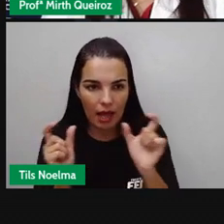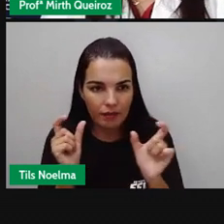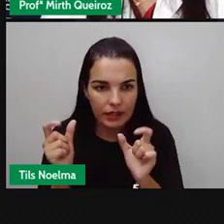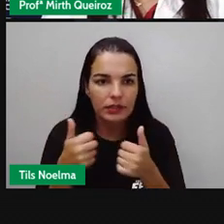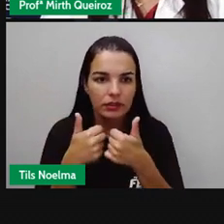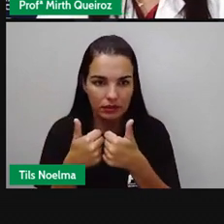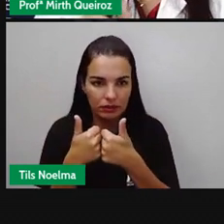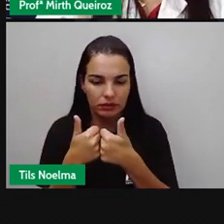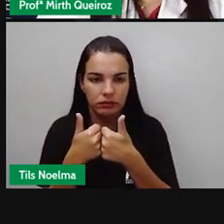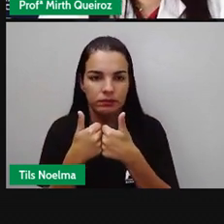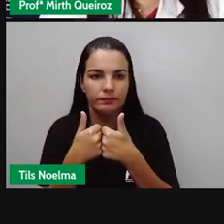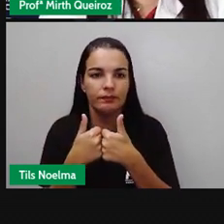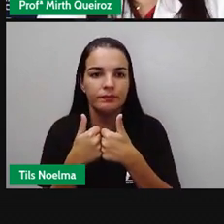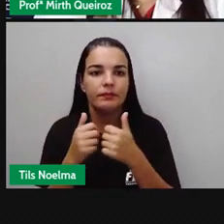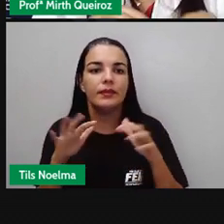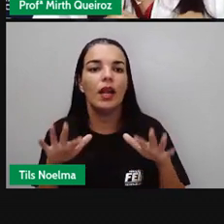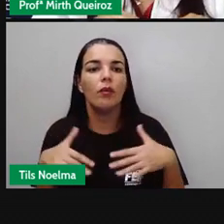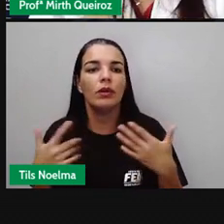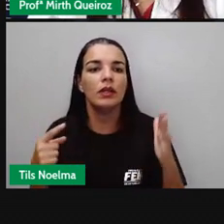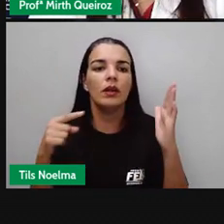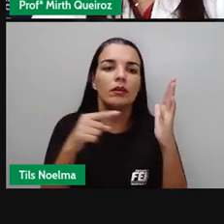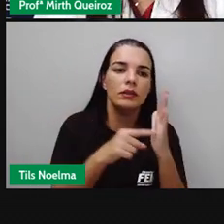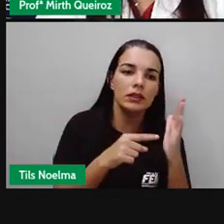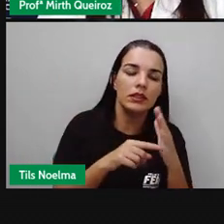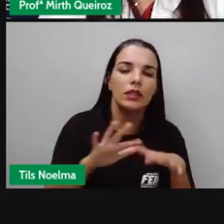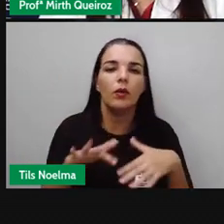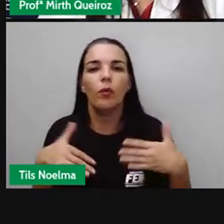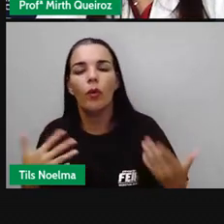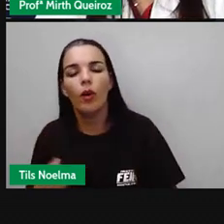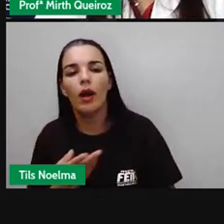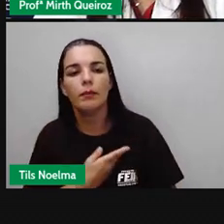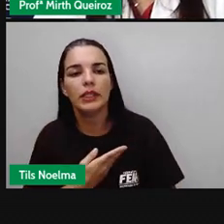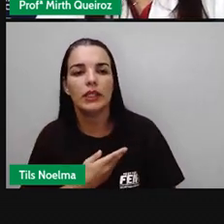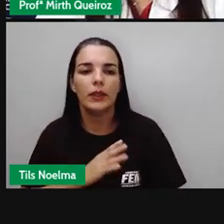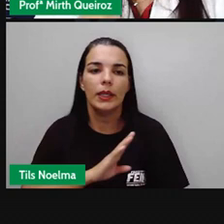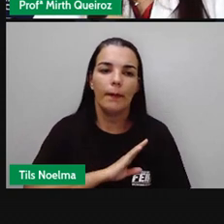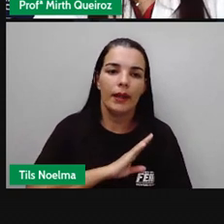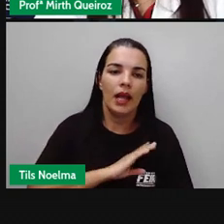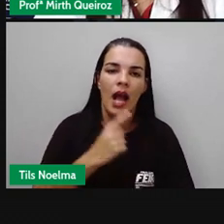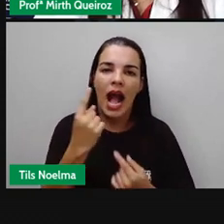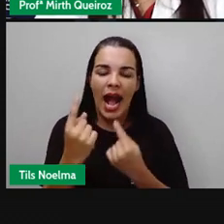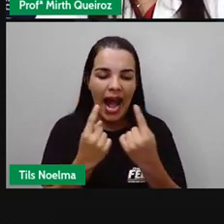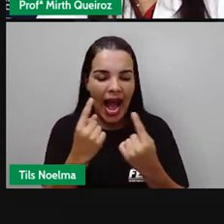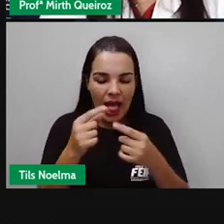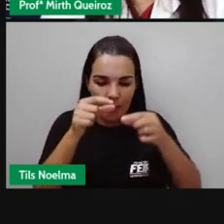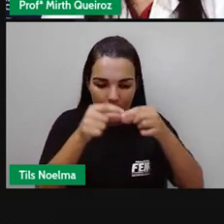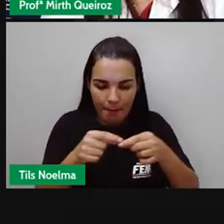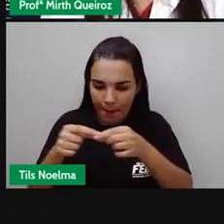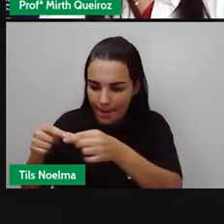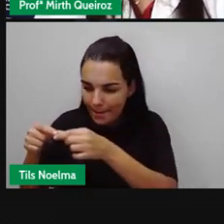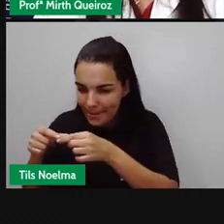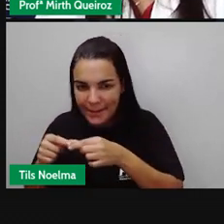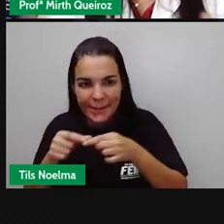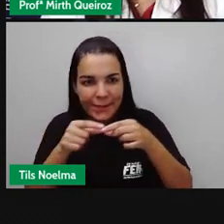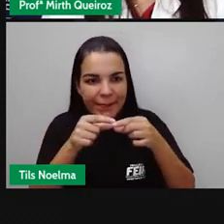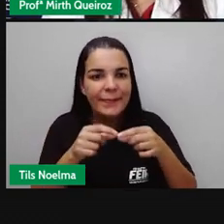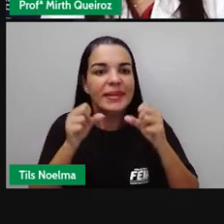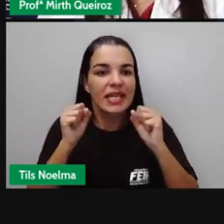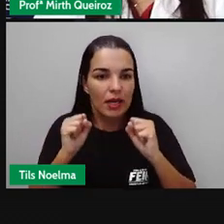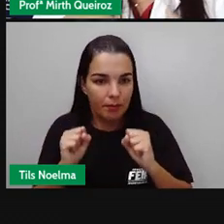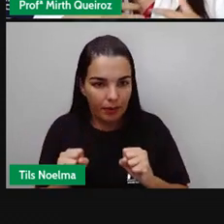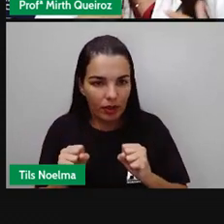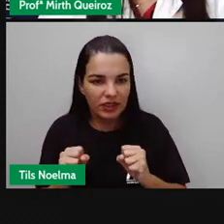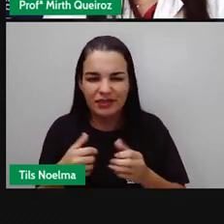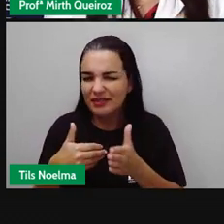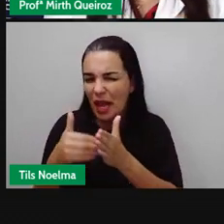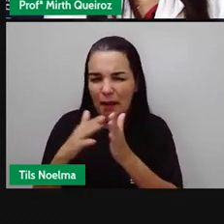inimigo, o objetivo. Vocês vão colocar lá em cima de cada uma das caixas, escrever ali. Pode enfeitar as